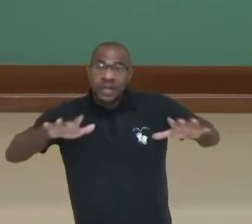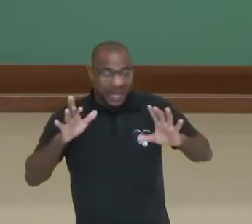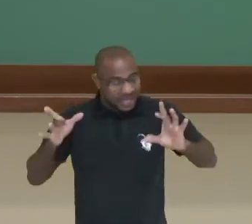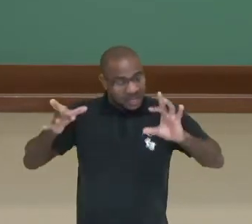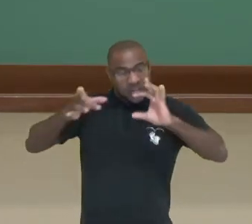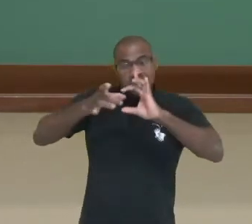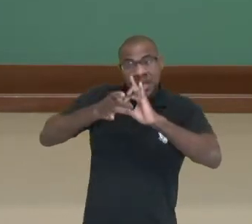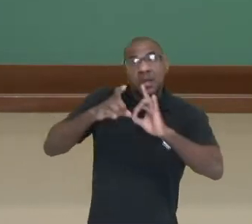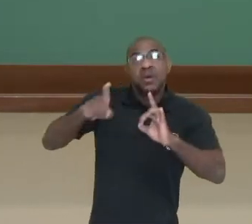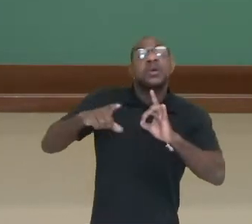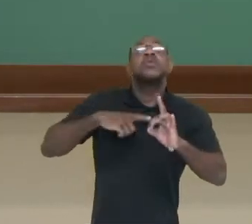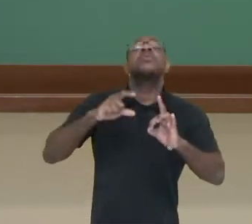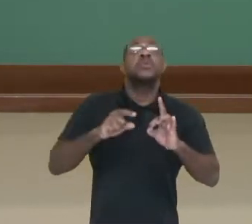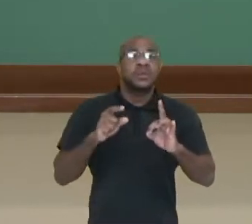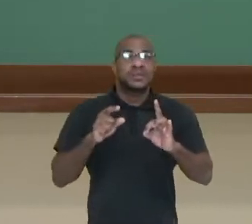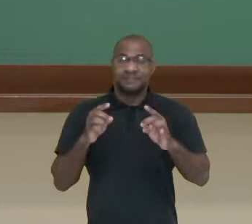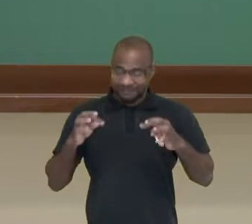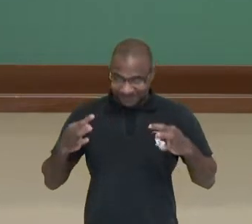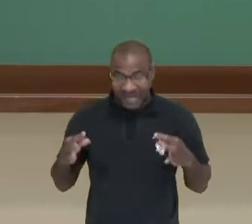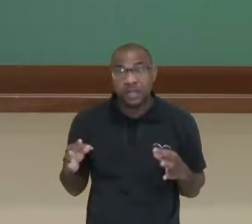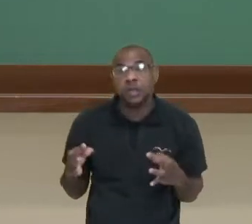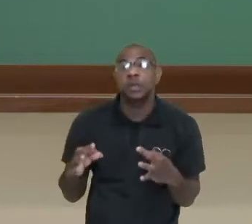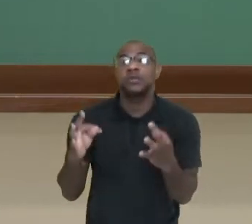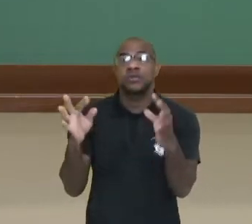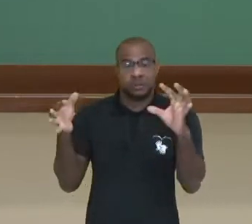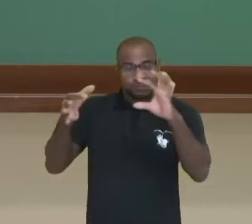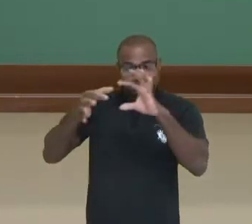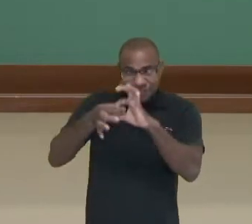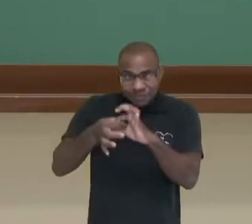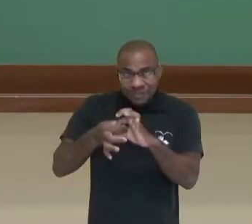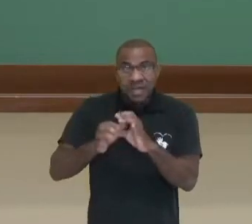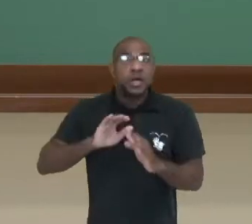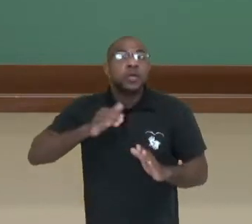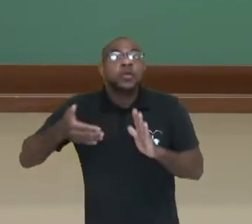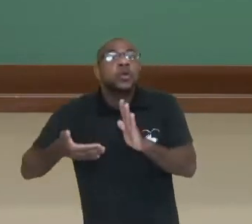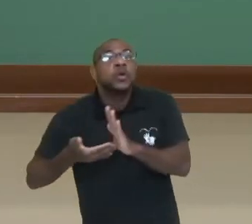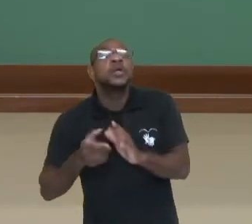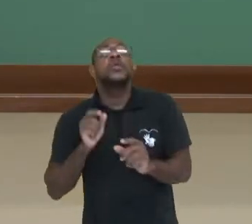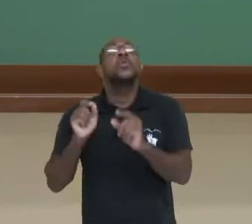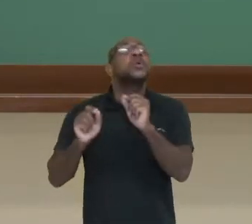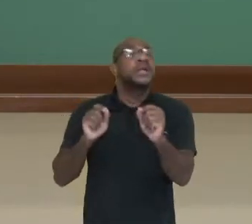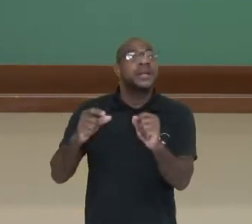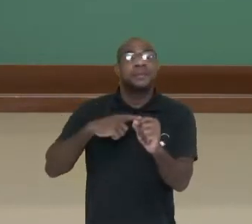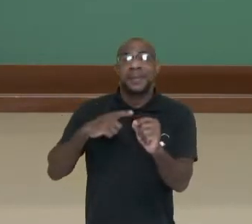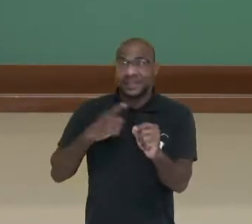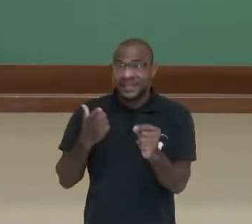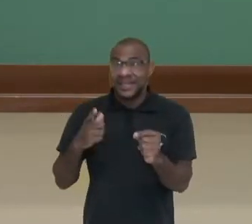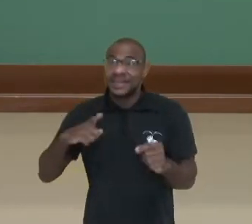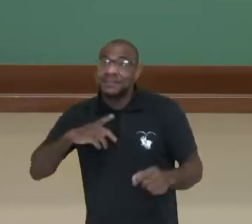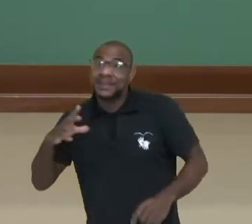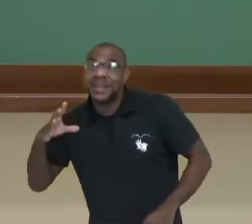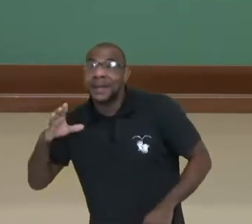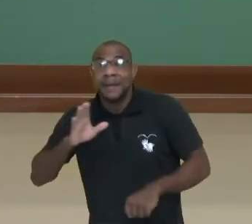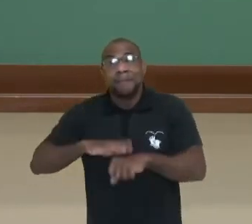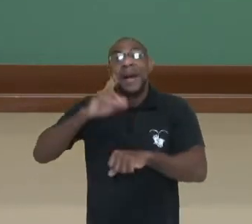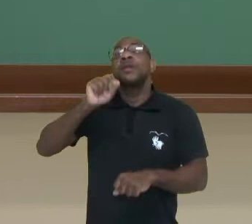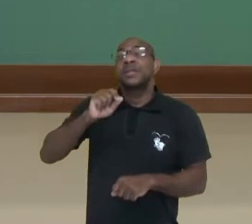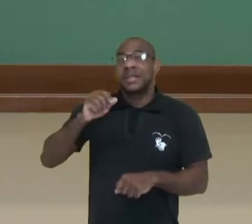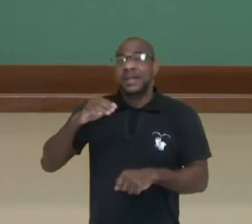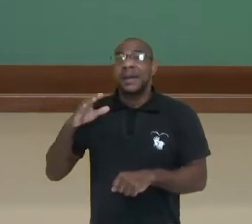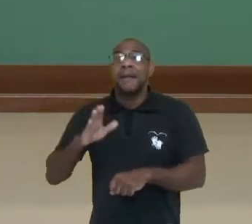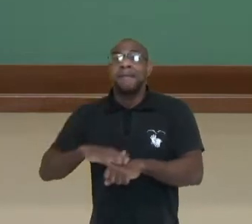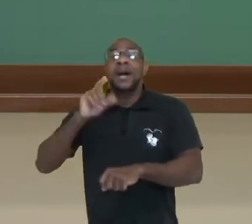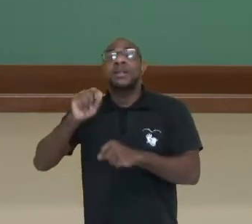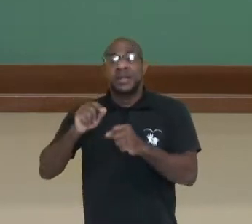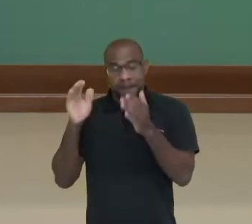associada a uma elevada tecnologia. Tudo isso para garantir a maximização da produção, ou